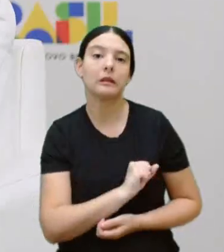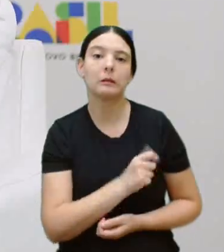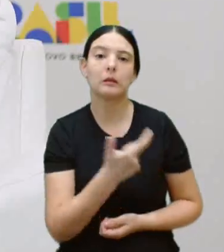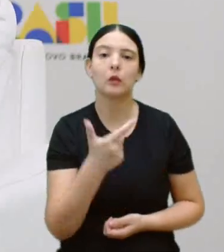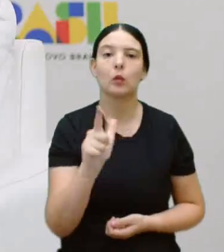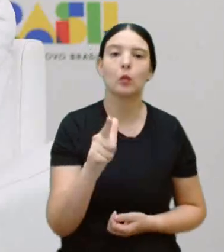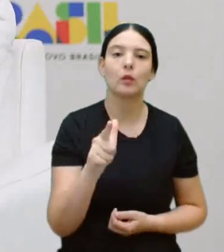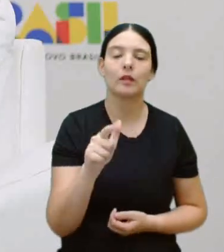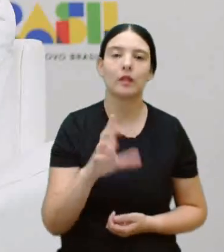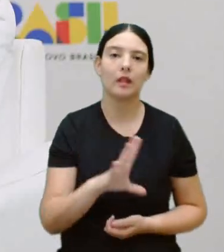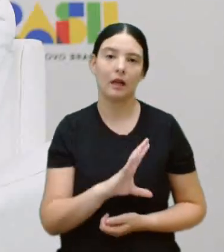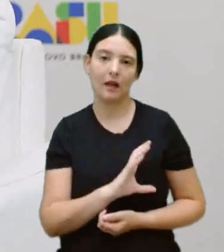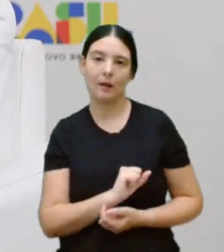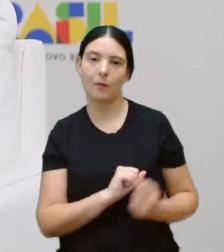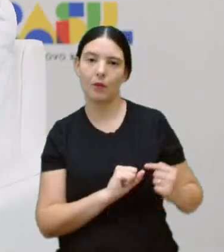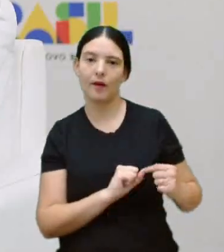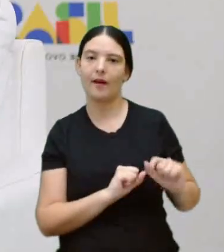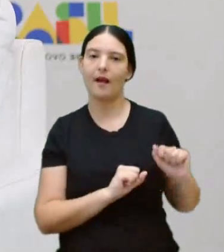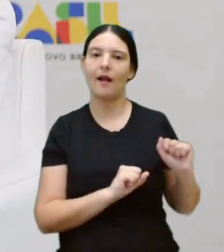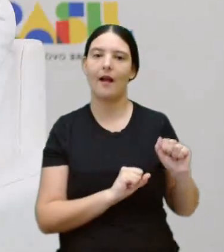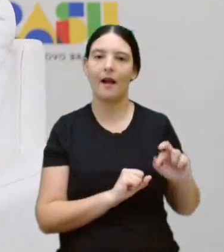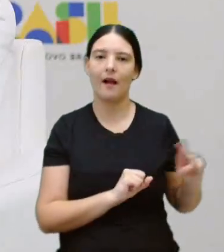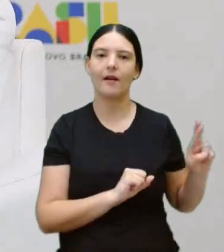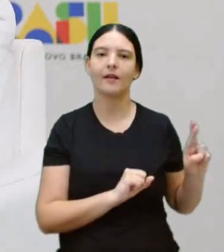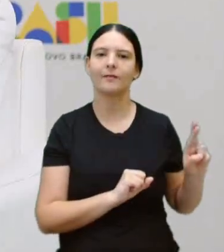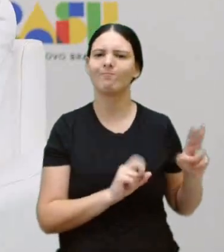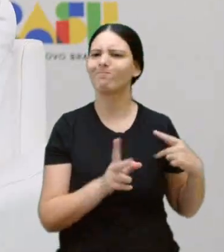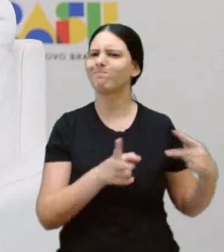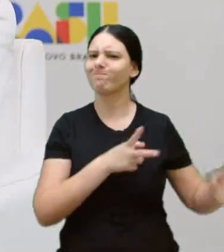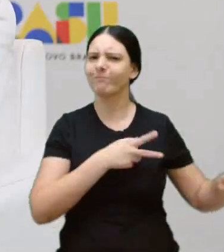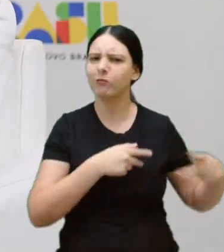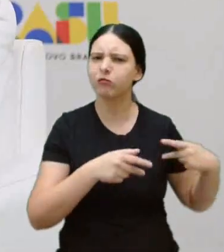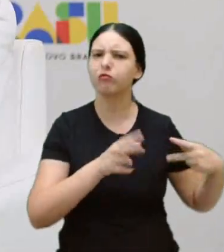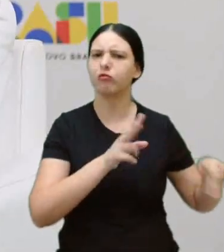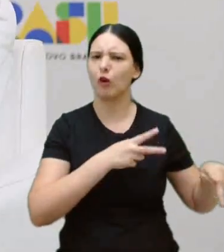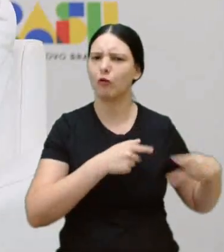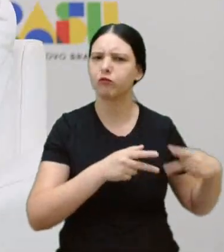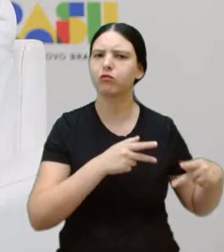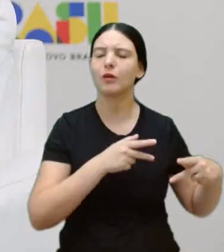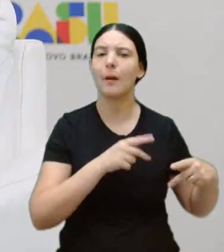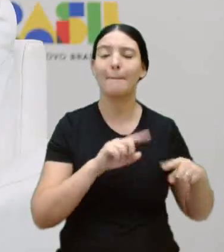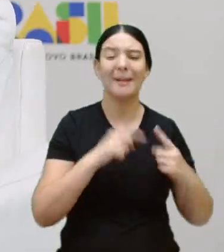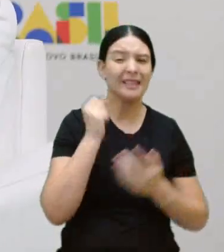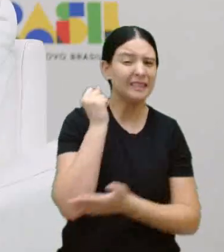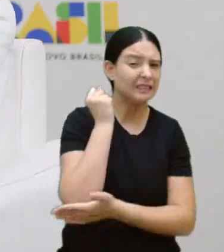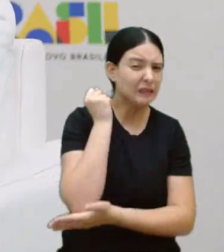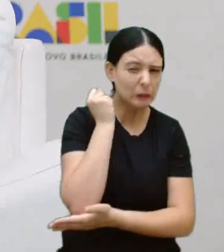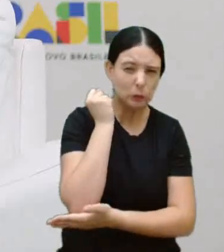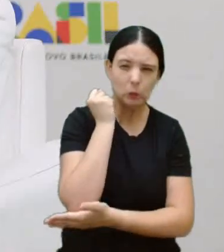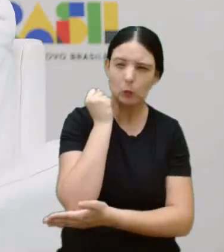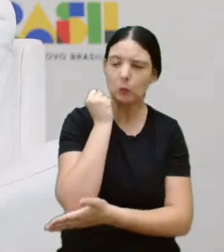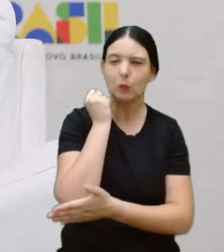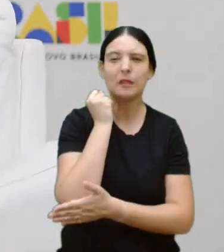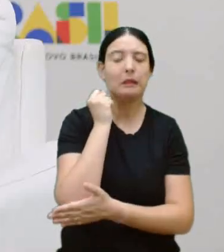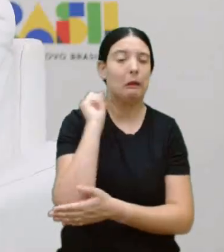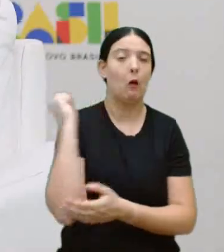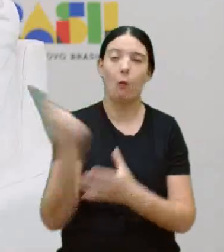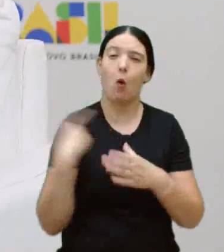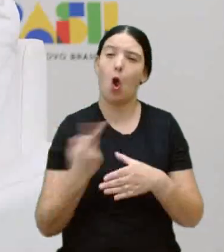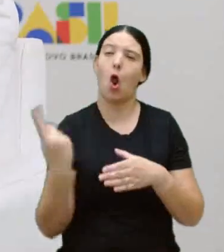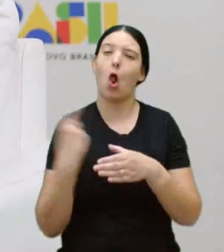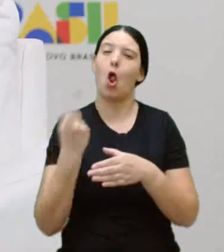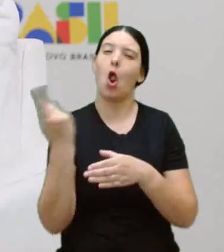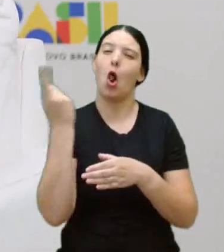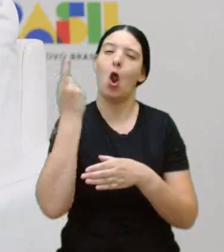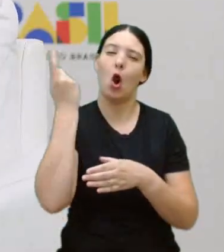é do elemento ar. É uma ventania. Mas o ciúme que ela sente é um furacão. A ventania